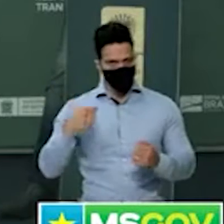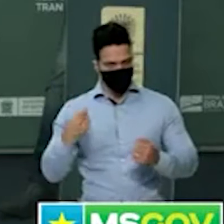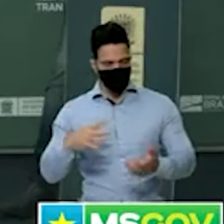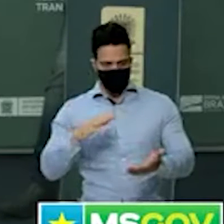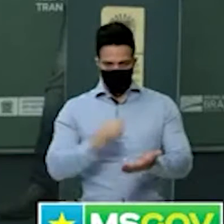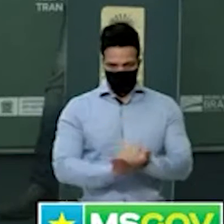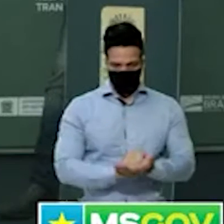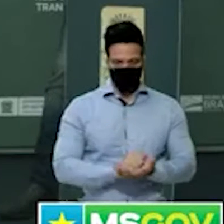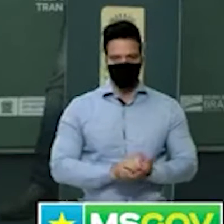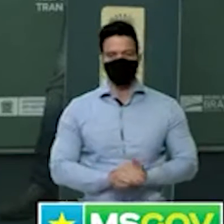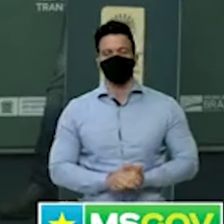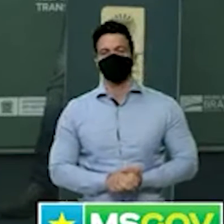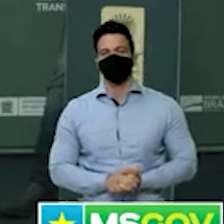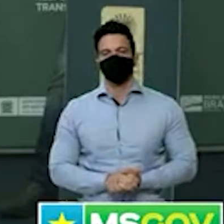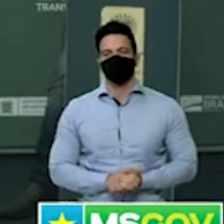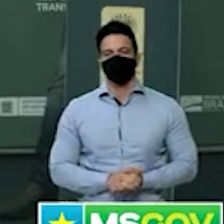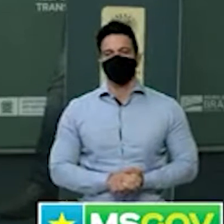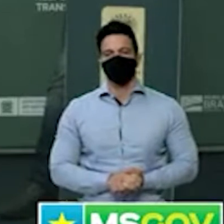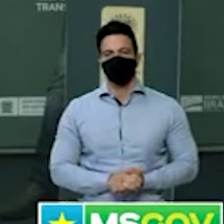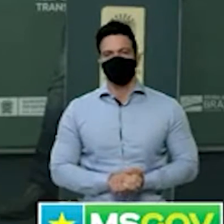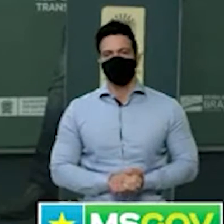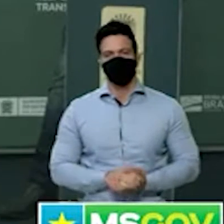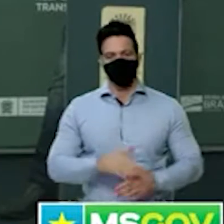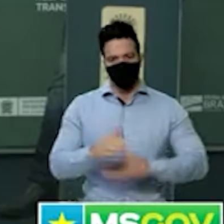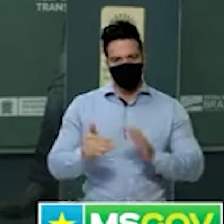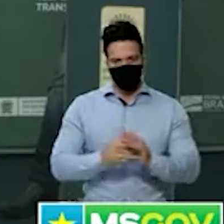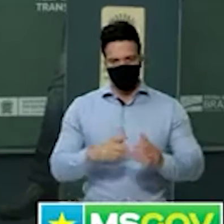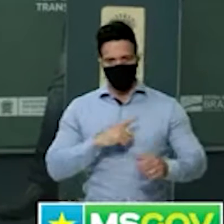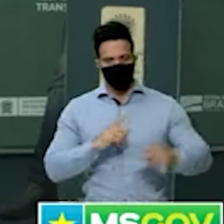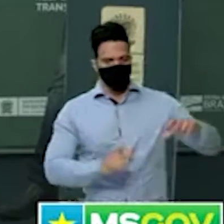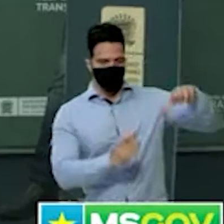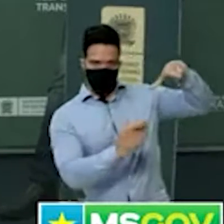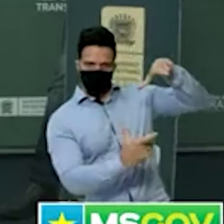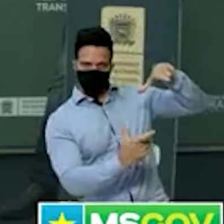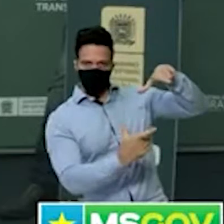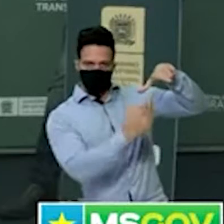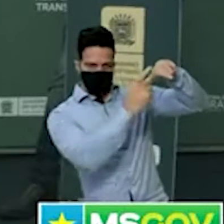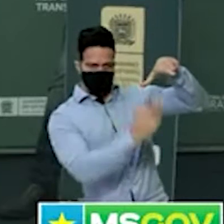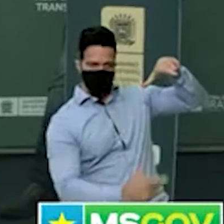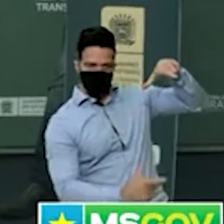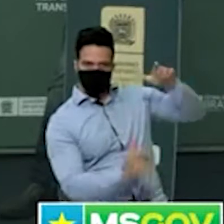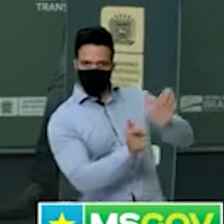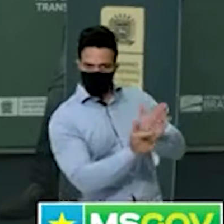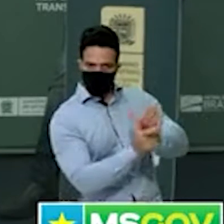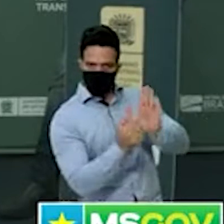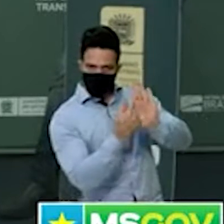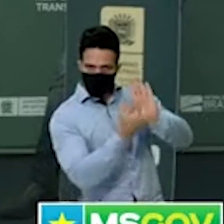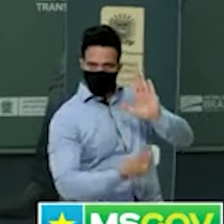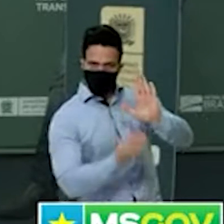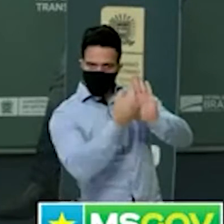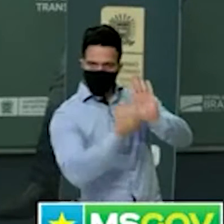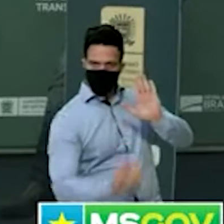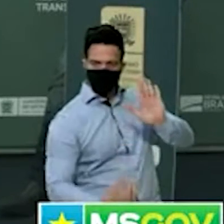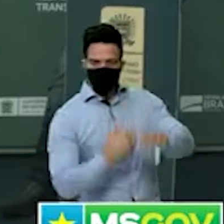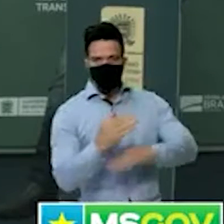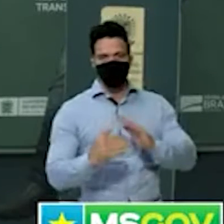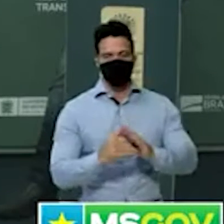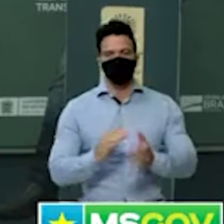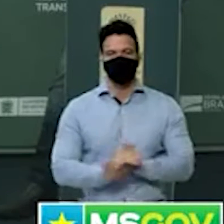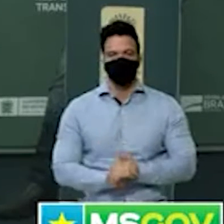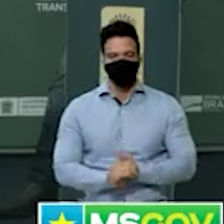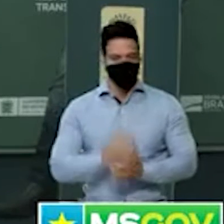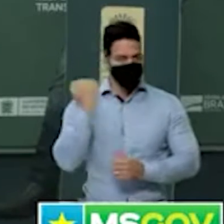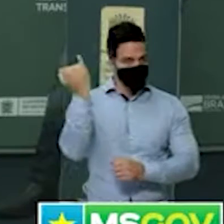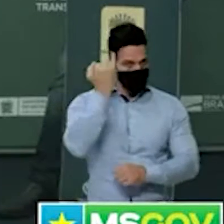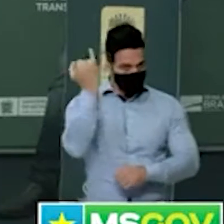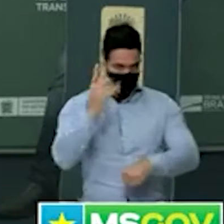www.fundatec.com sp.gov.br e ali vai ter um banner redirecionando para plataforma mapa cultural é importante